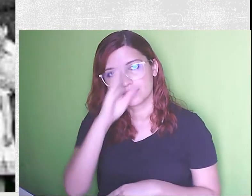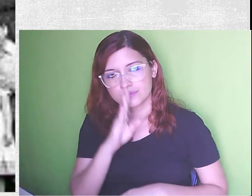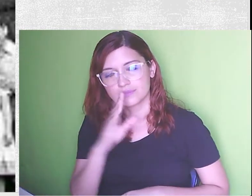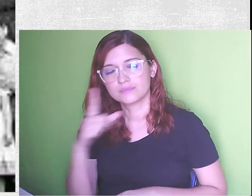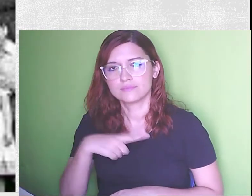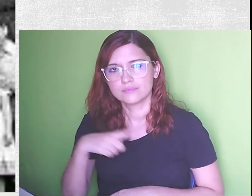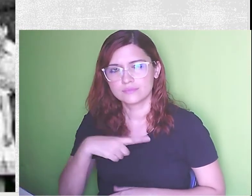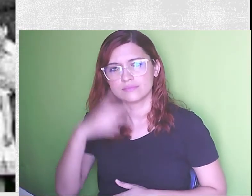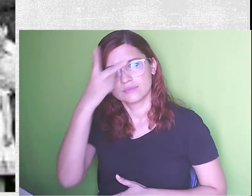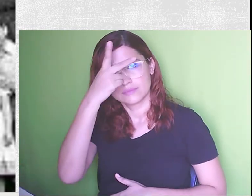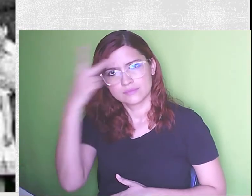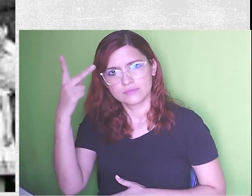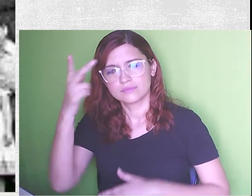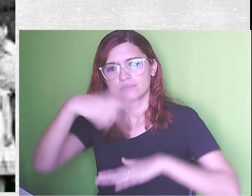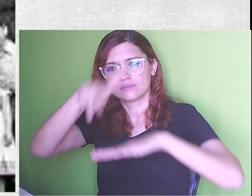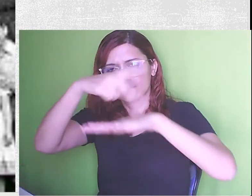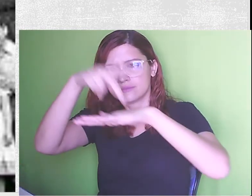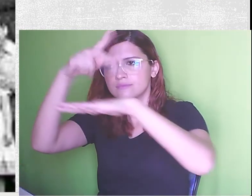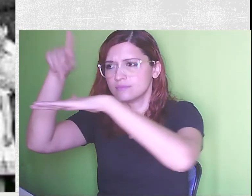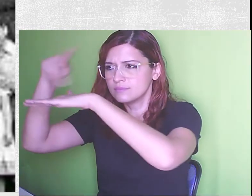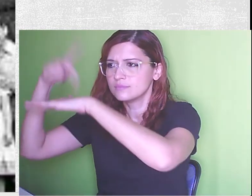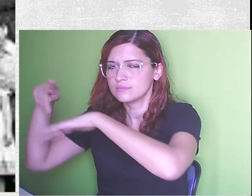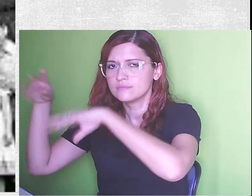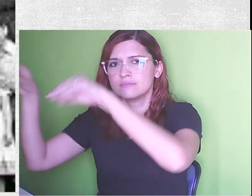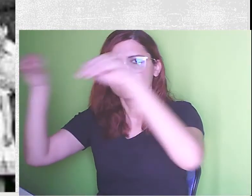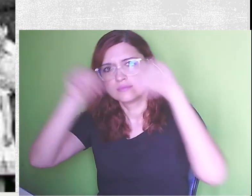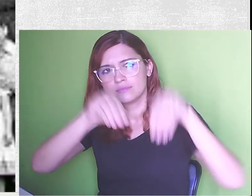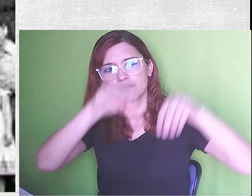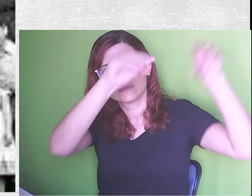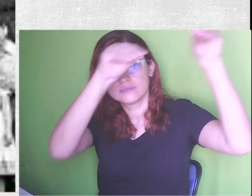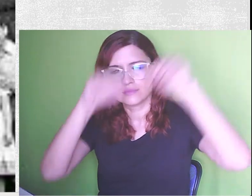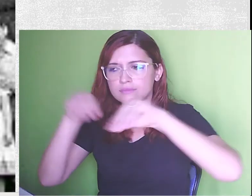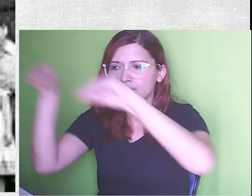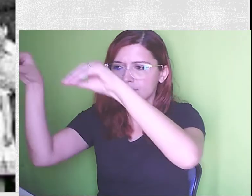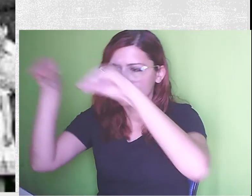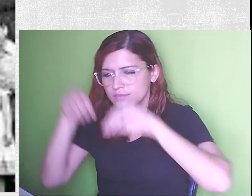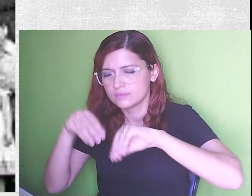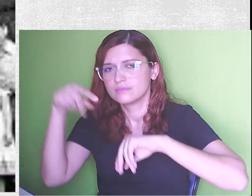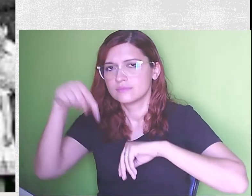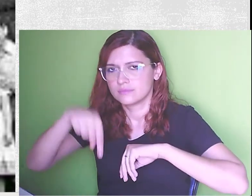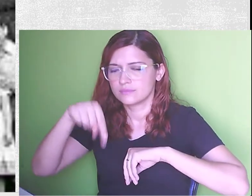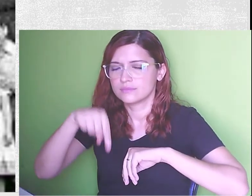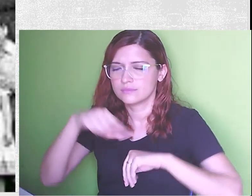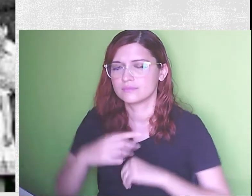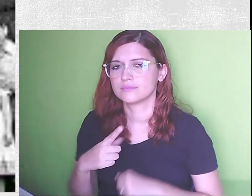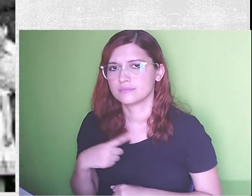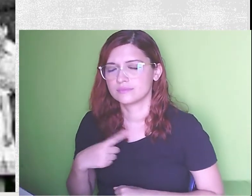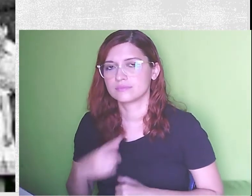Durante esse período também existiam muitos imigrantes.